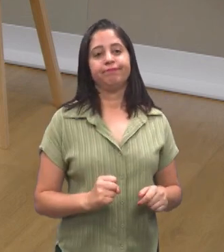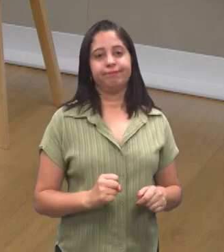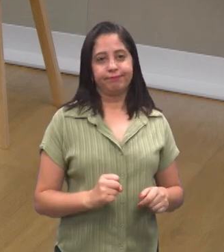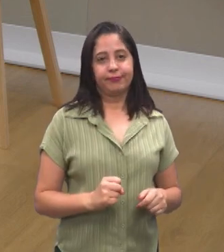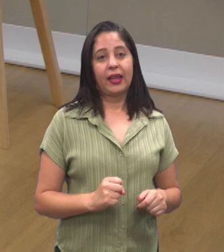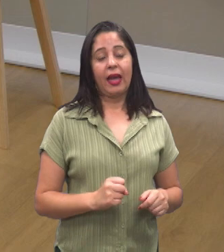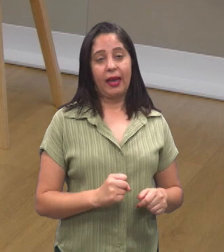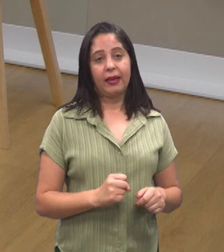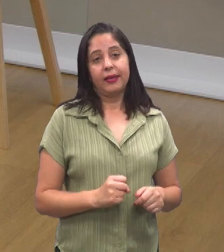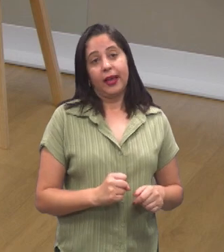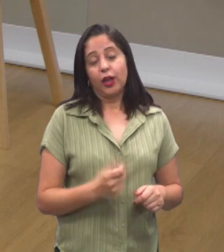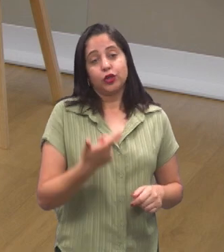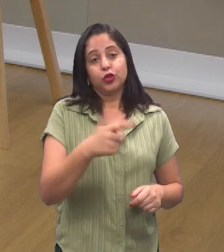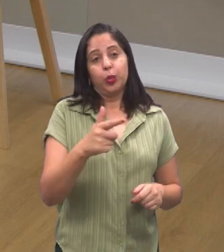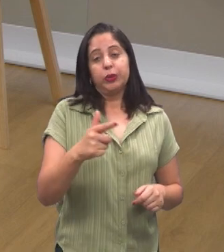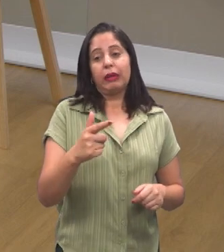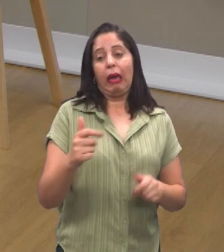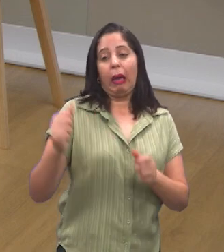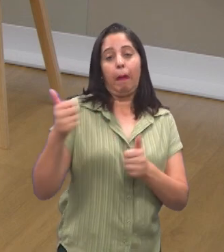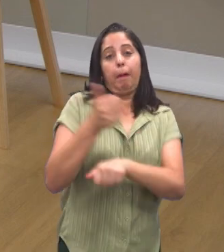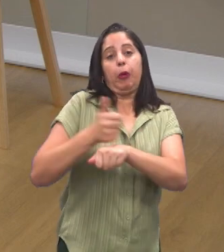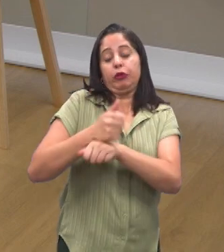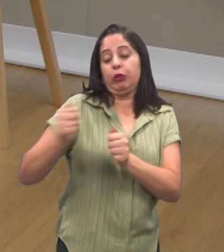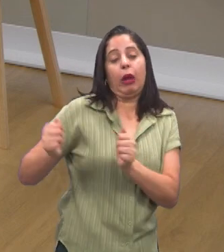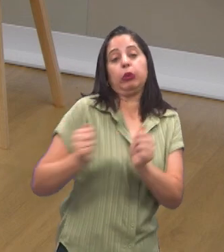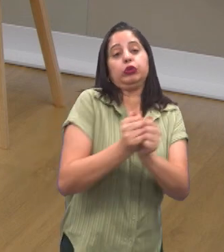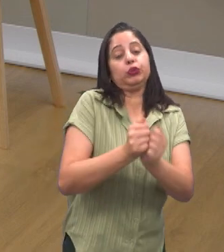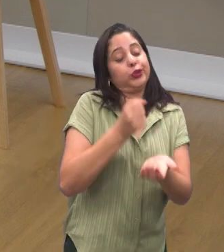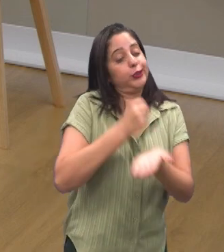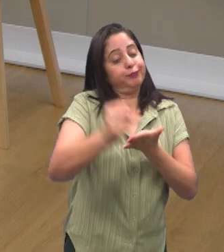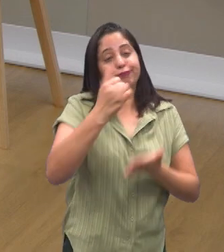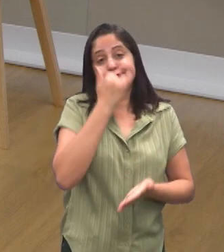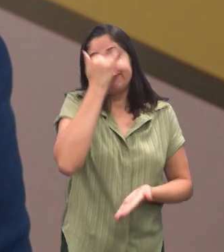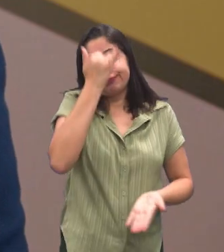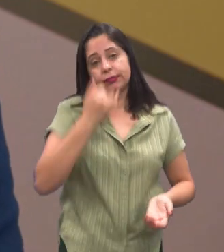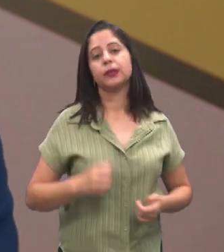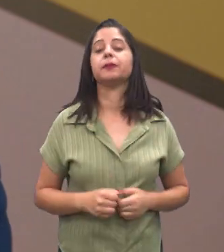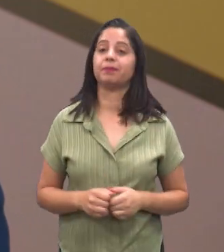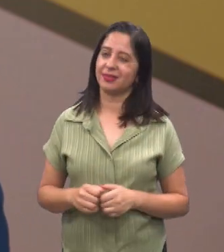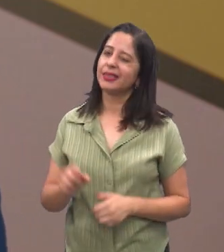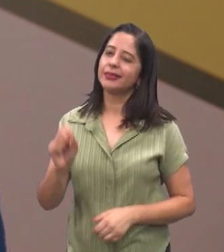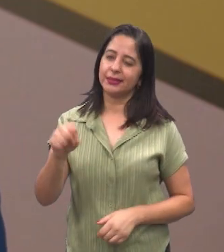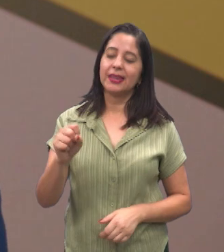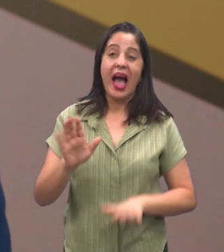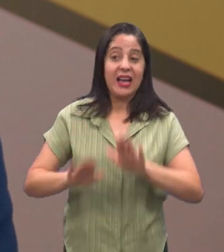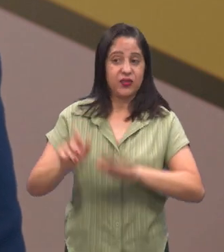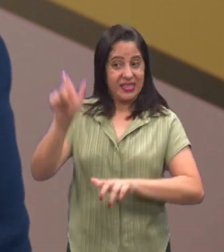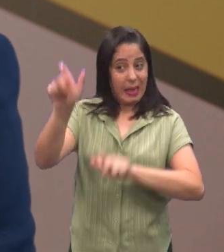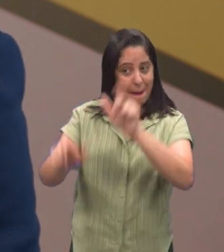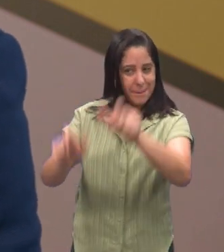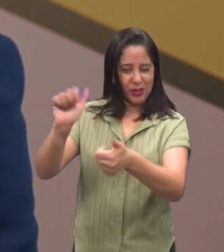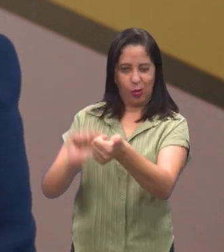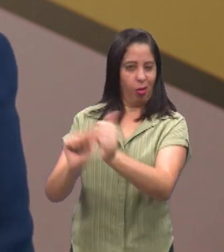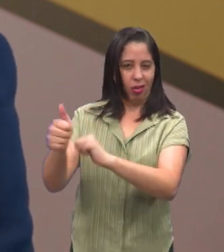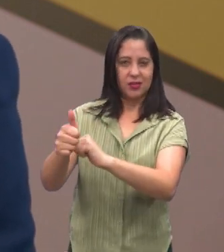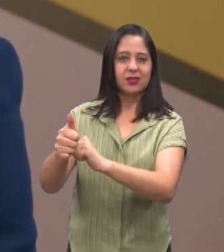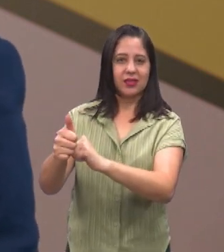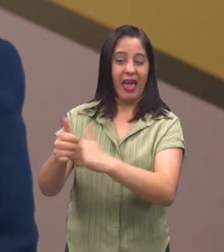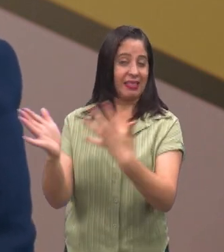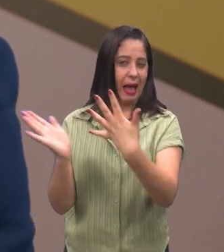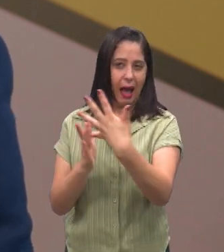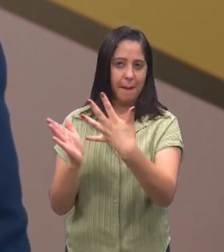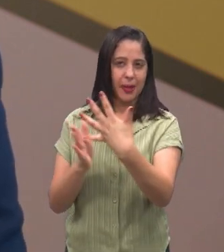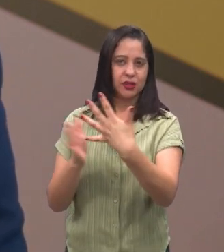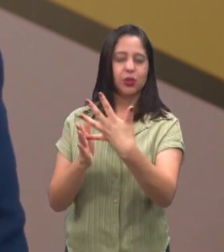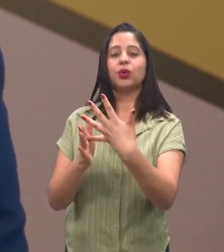vez praticando mais sem uma orientação médica, muitas vezes. É muito importante porque as pessoas tidas como atletas, mesmo amadores, teoricamente são